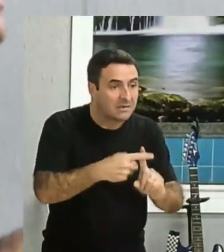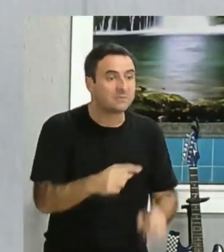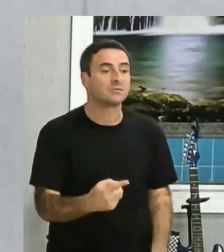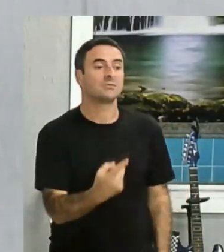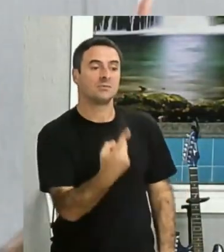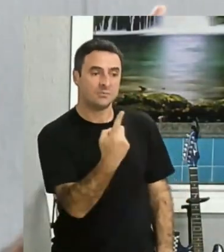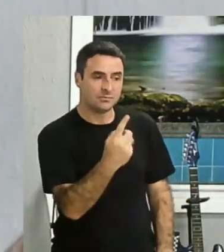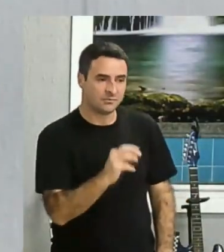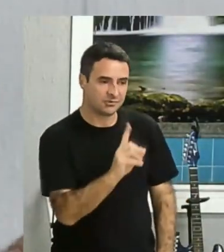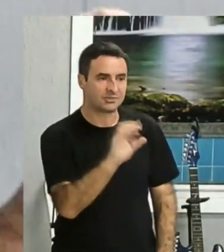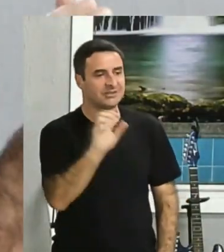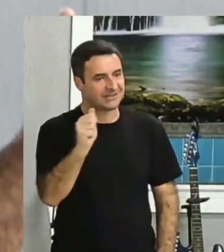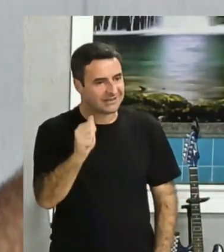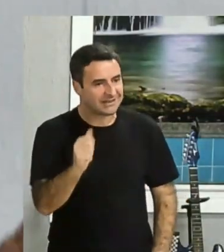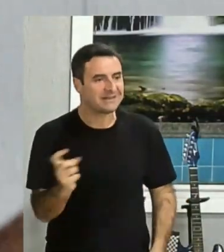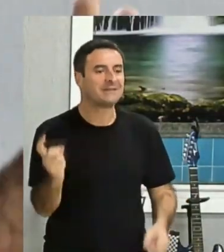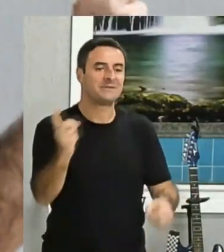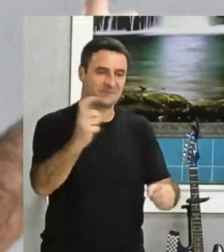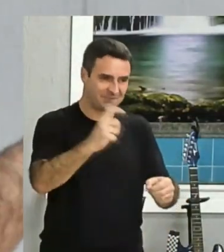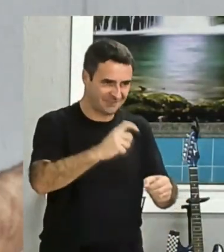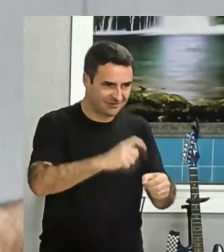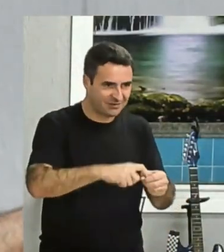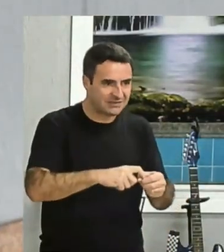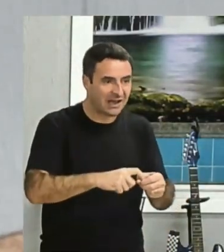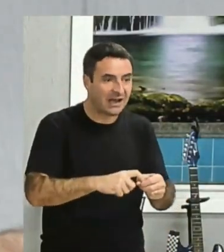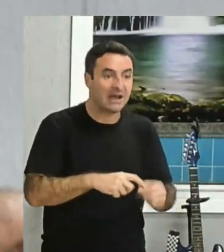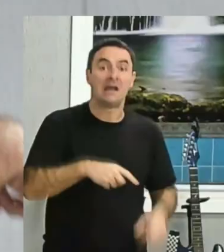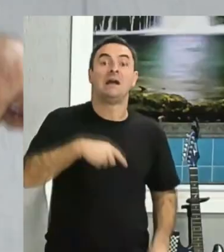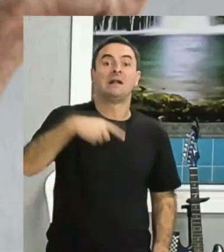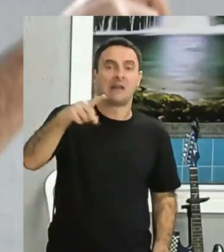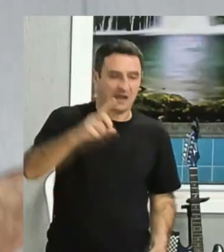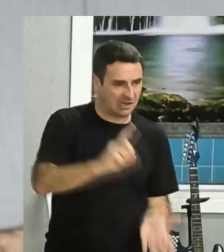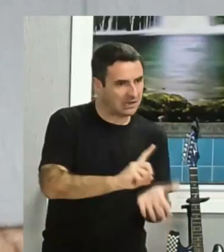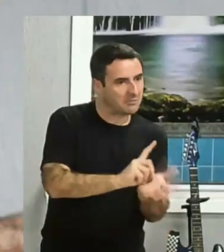Nada. Lá não tem nada. Irmãos,